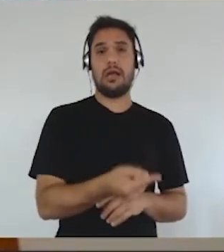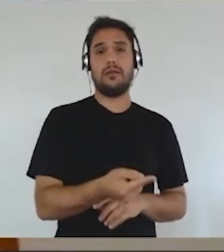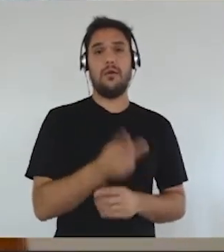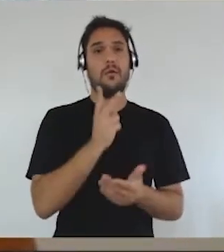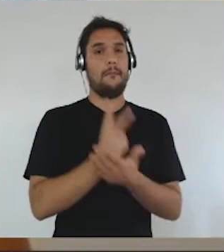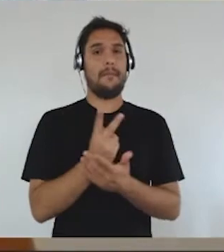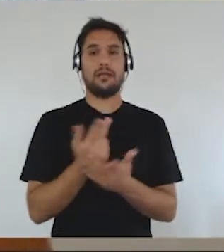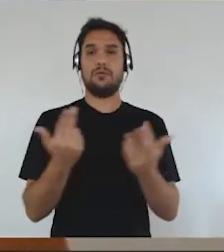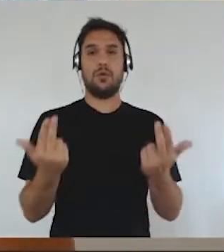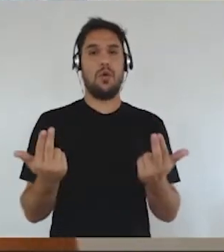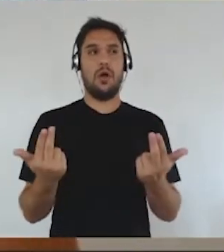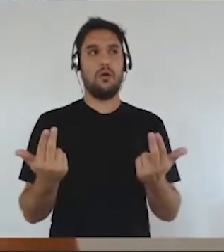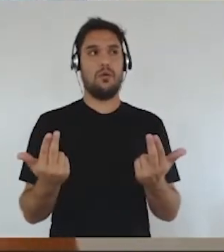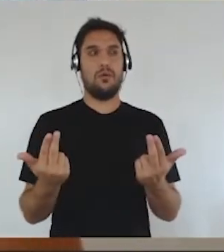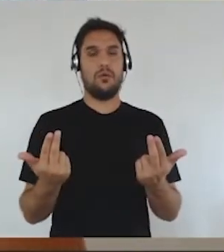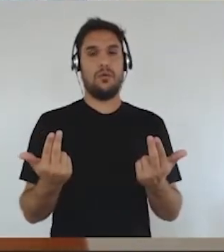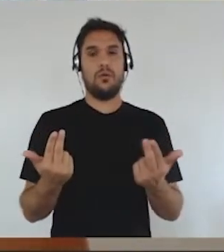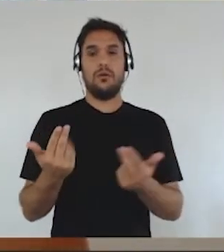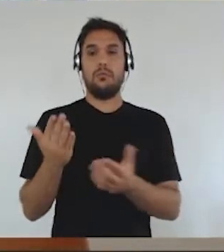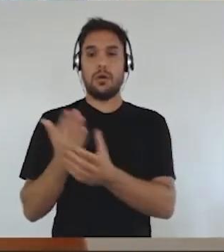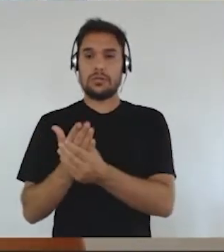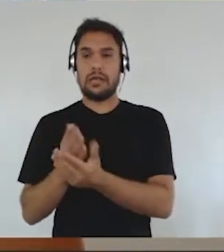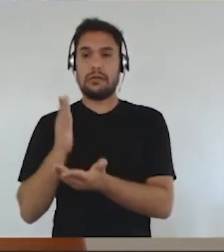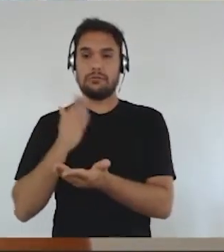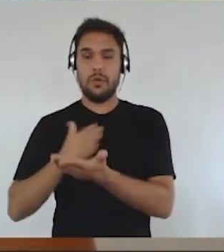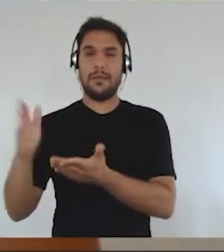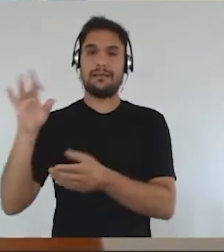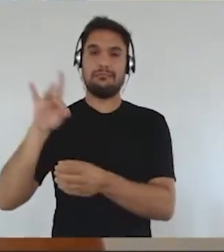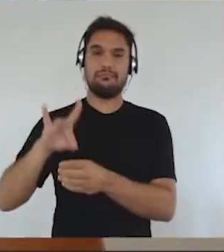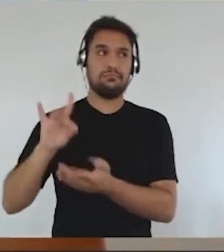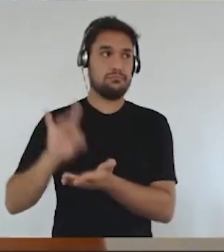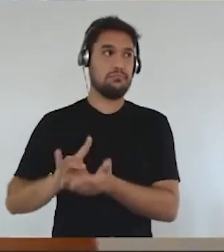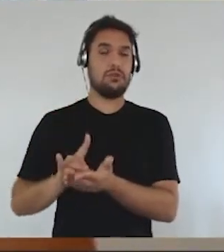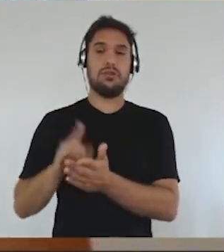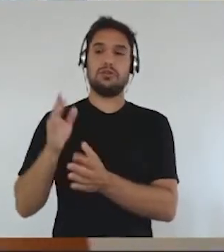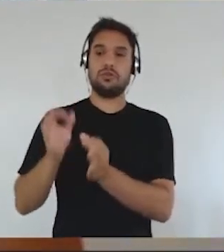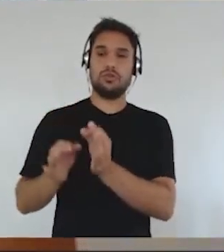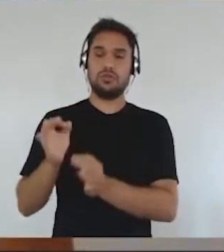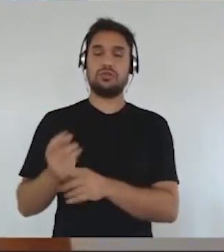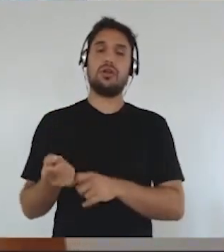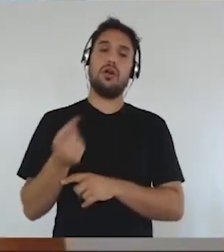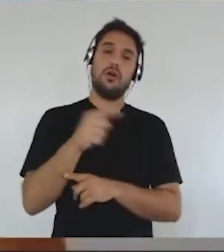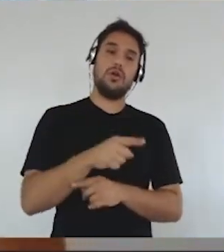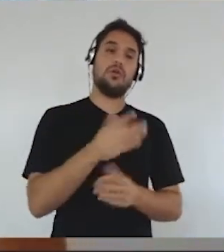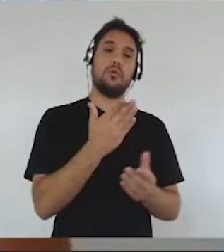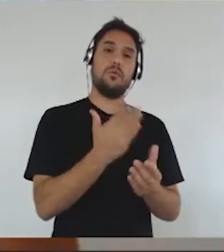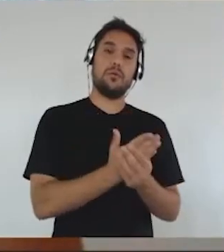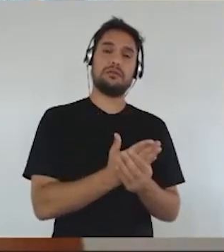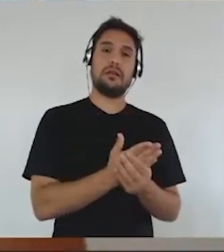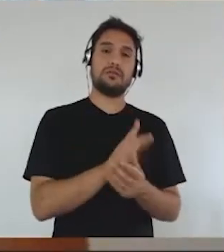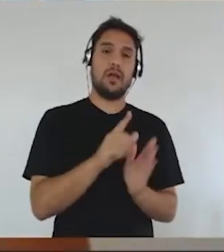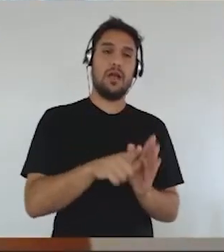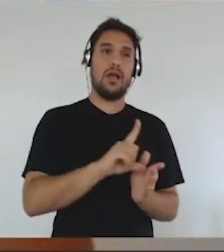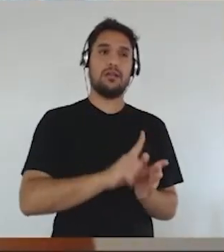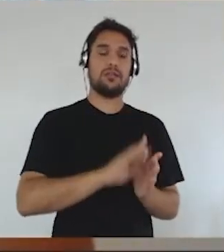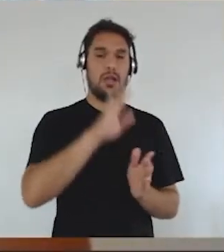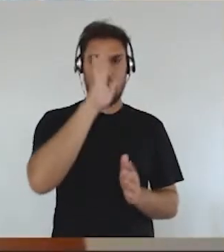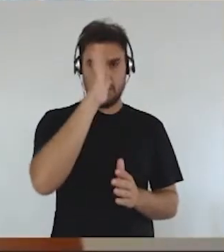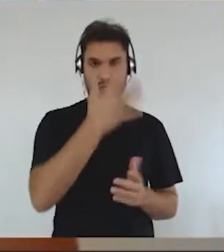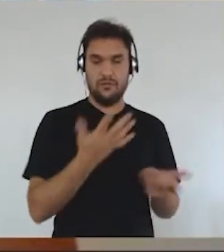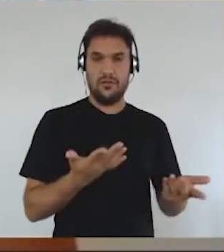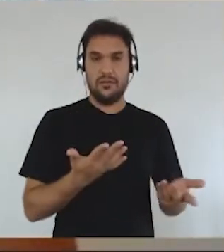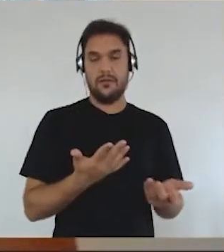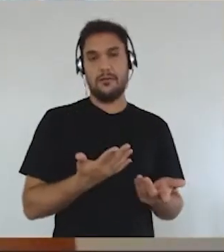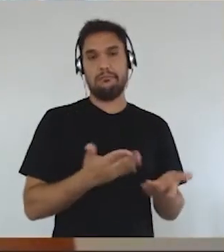mesmo X ao litigar atuando na ação judicial, que seja da distribuição até o STF. Por quê,